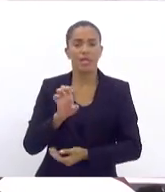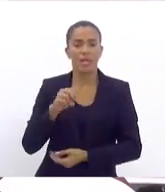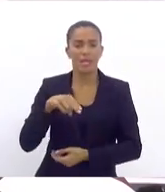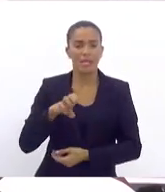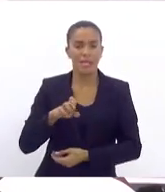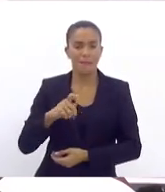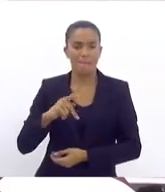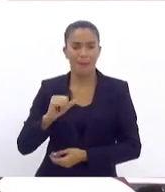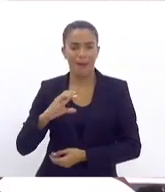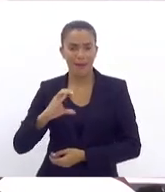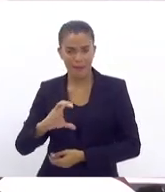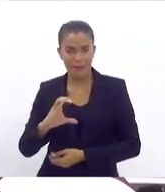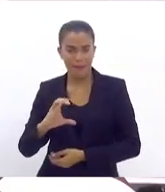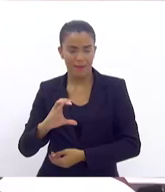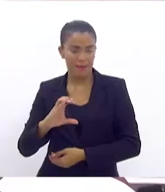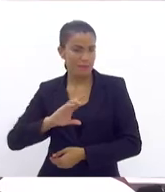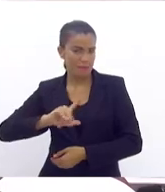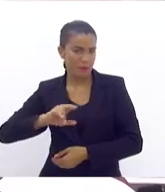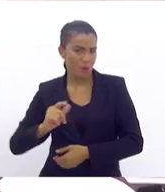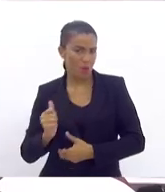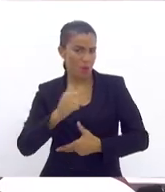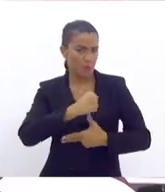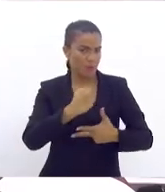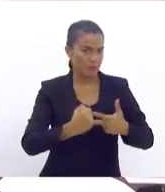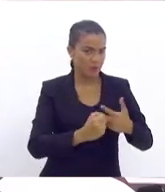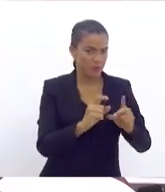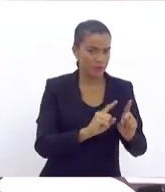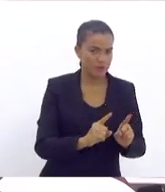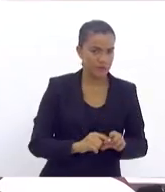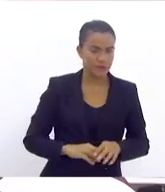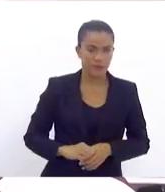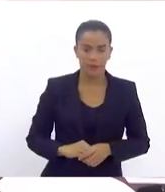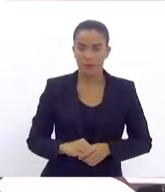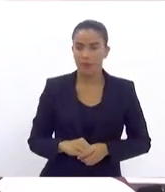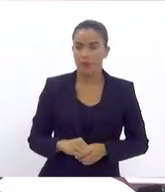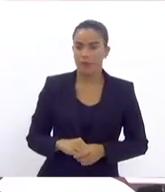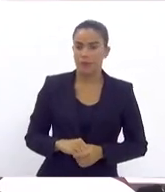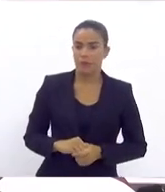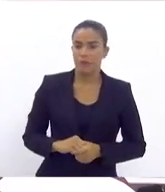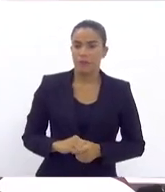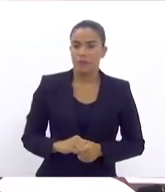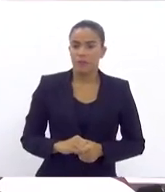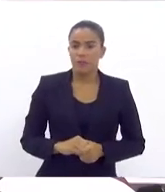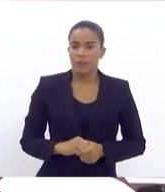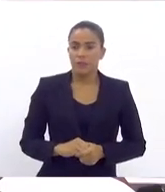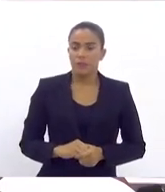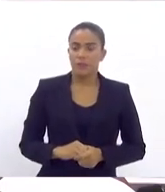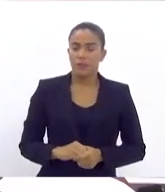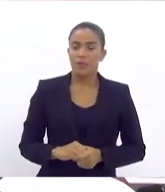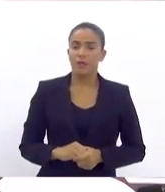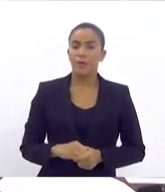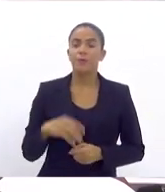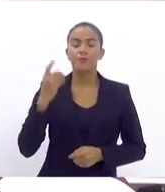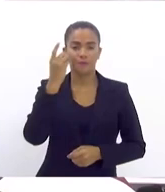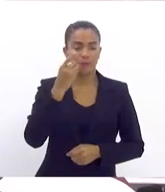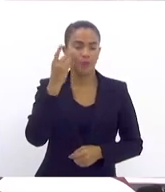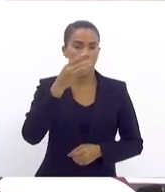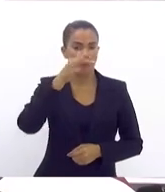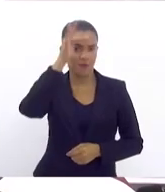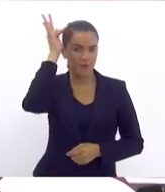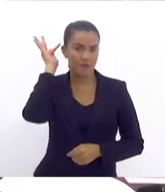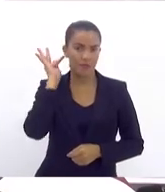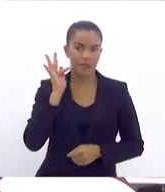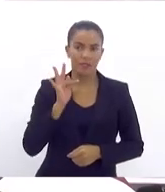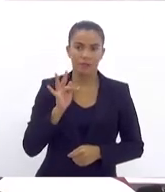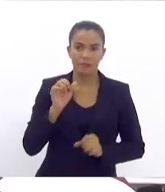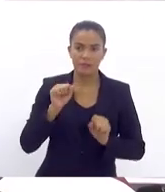Poder Executivo. Tá. Deputado Luiz Paulo. Rapidamente, eu vou precisar apresentar os minutos. O deputado Fred já tinha manifestado. Eu retorno aqui um